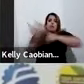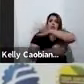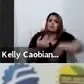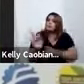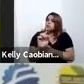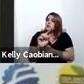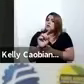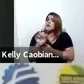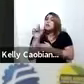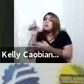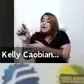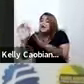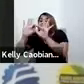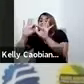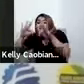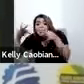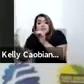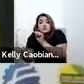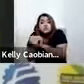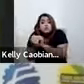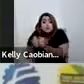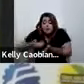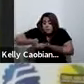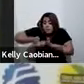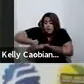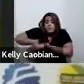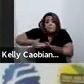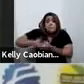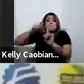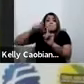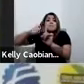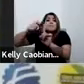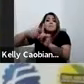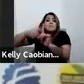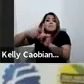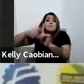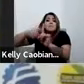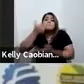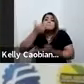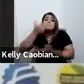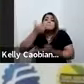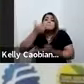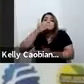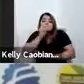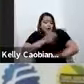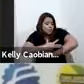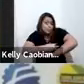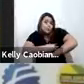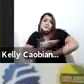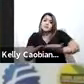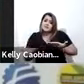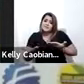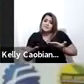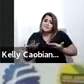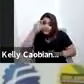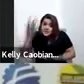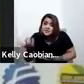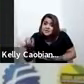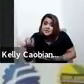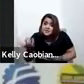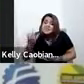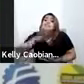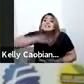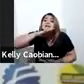de meses, mães amamentando crianças. Gente, se não fosse a greve, parecia que era uma tarde no parque,